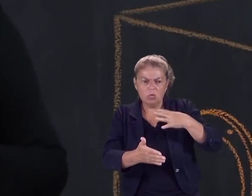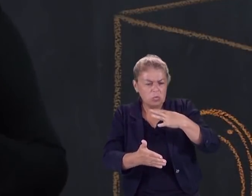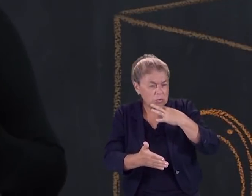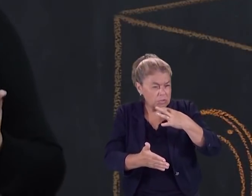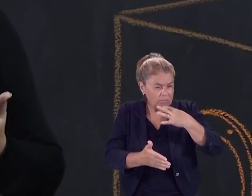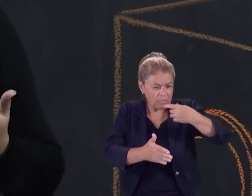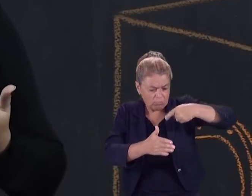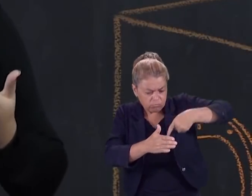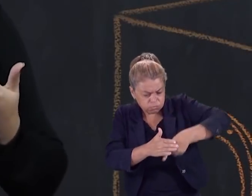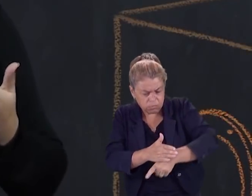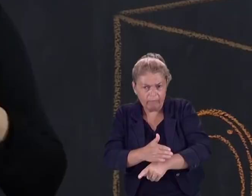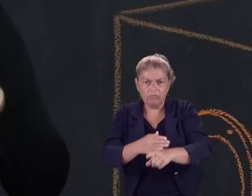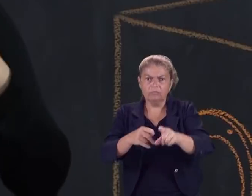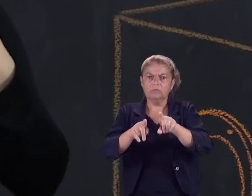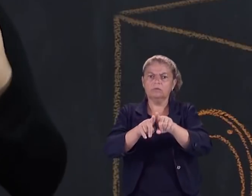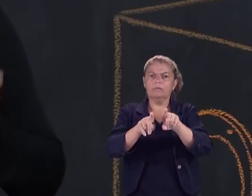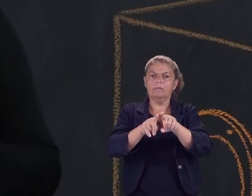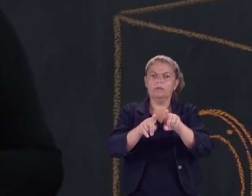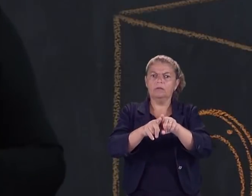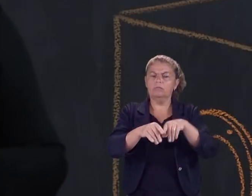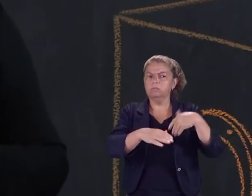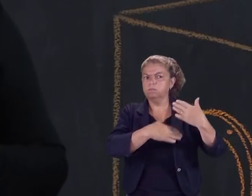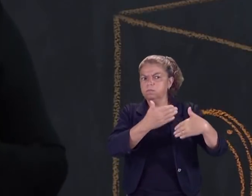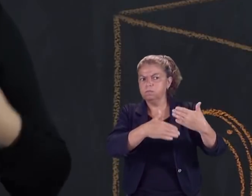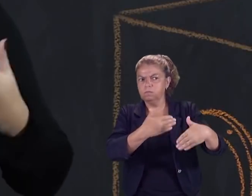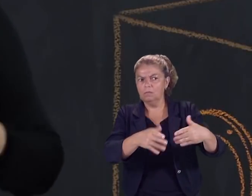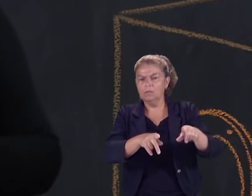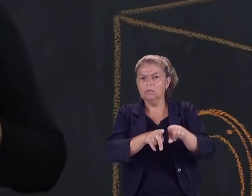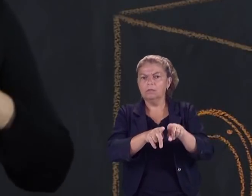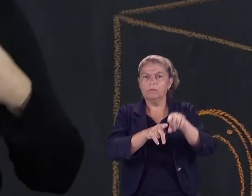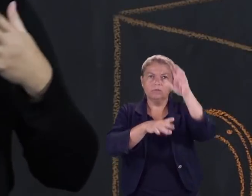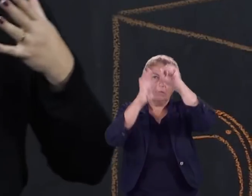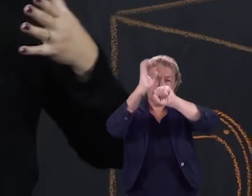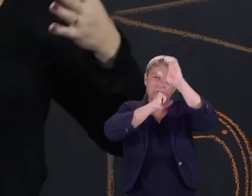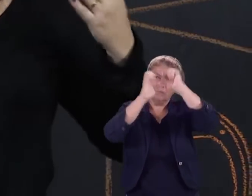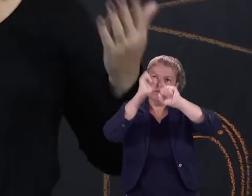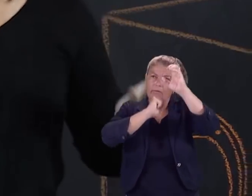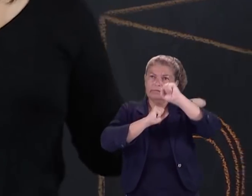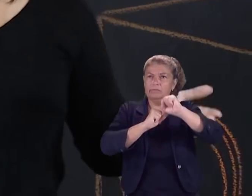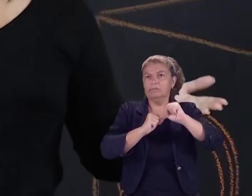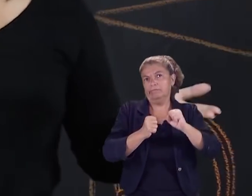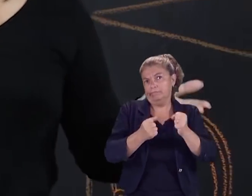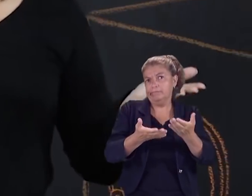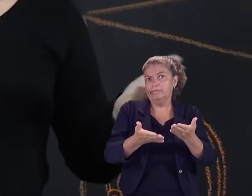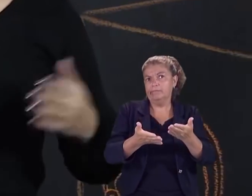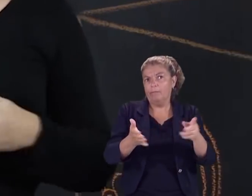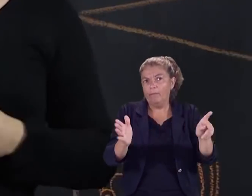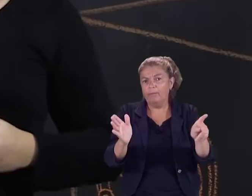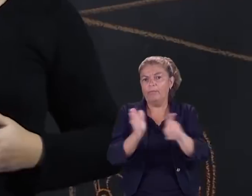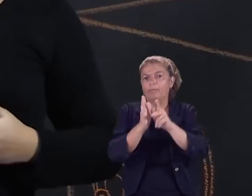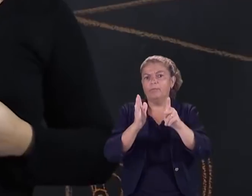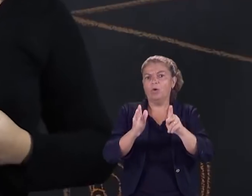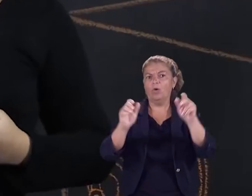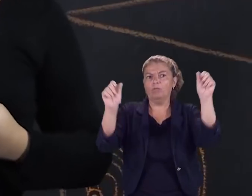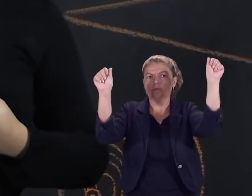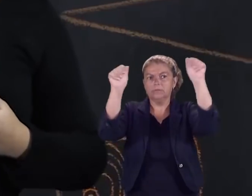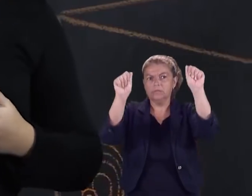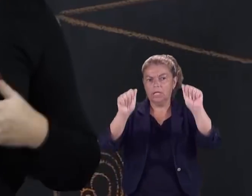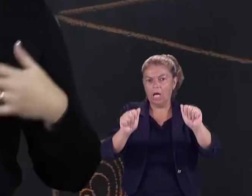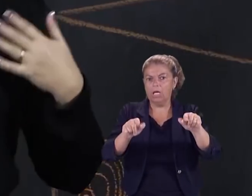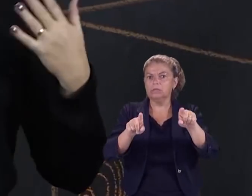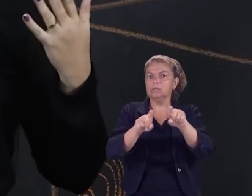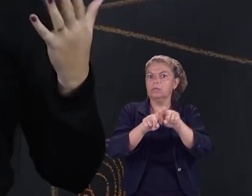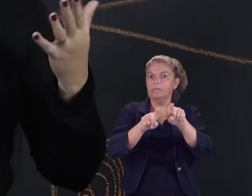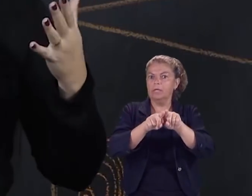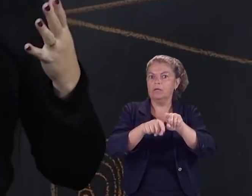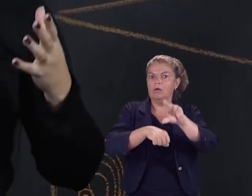é aquele termo que se fala, que se atribui às técnicas tradicionais de arte. Quando uma fotografia ela é muito